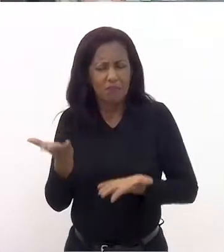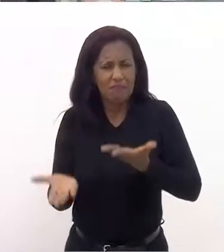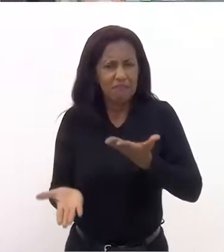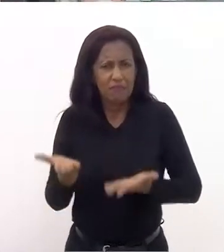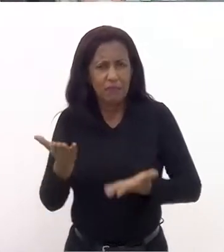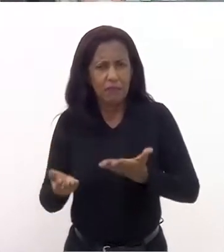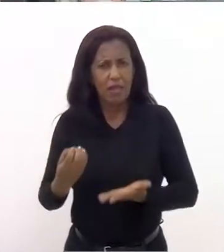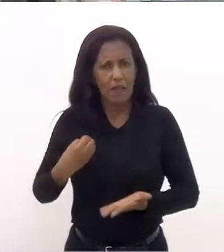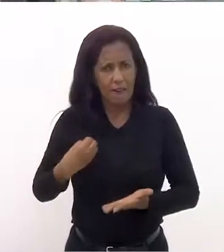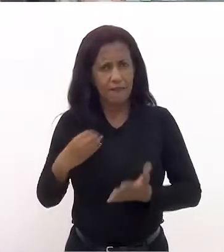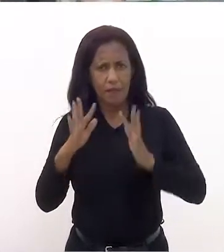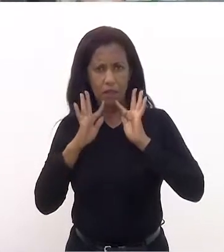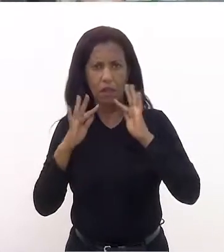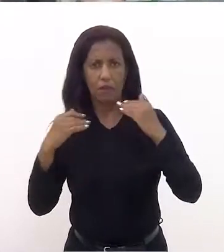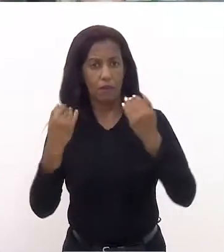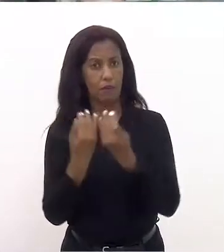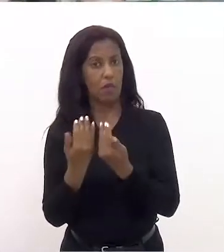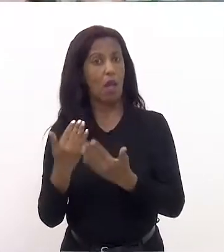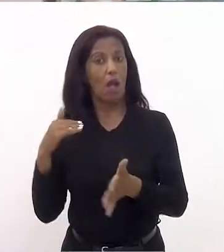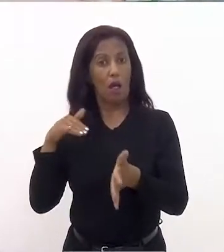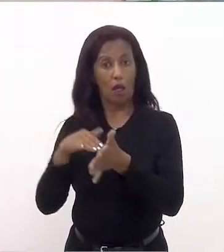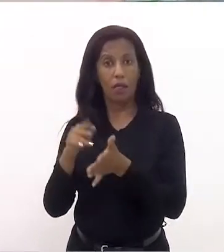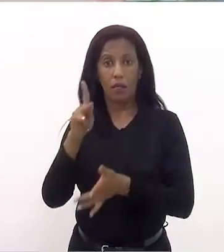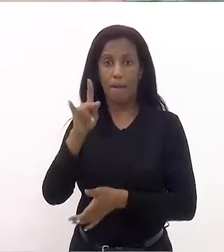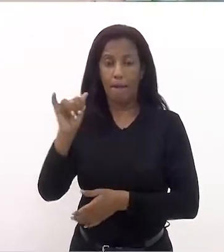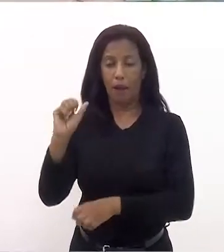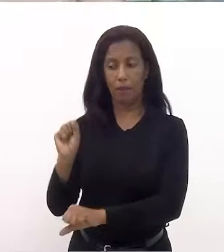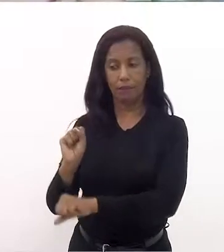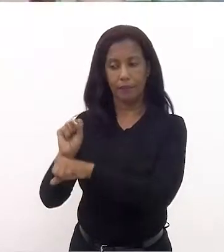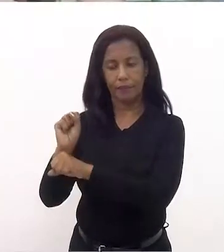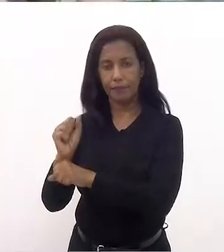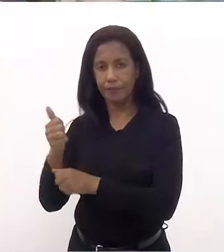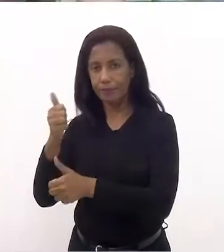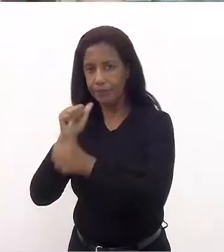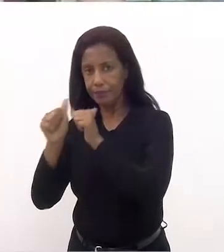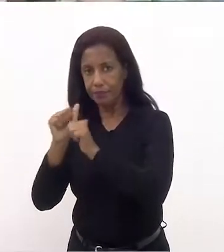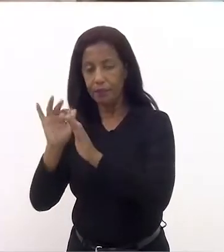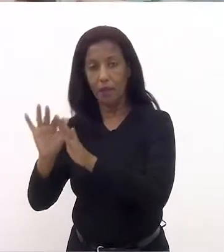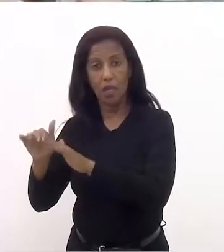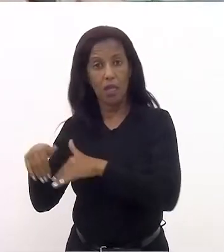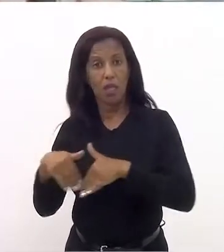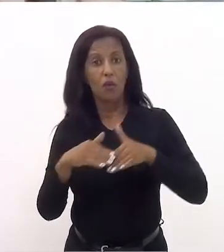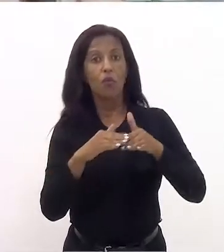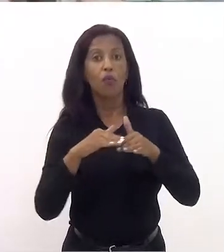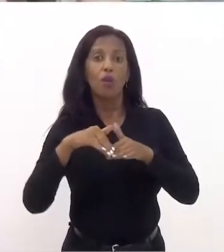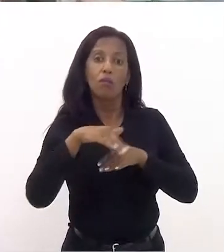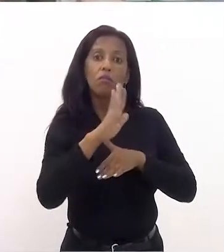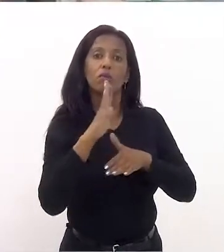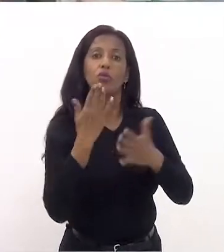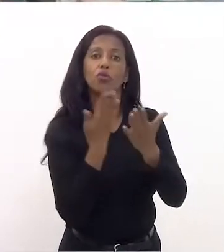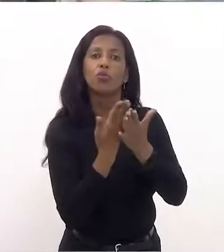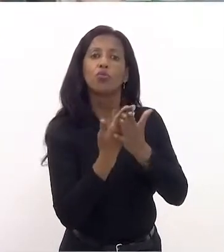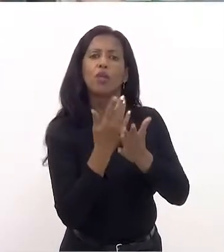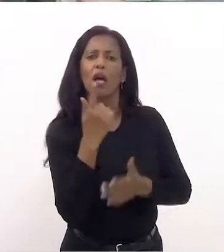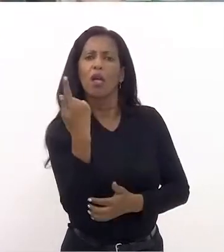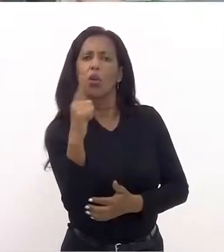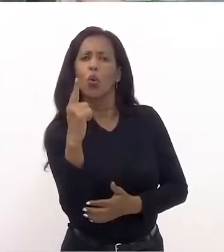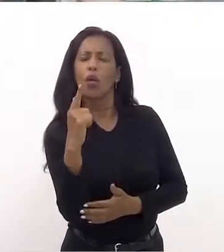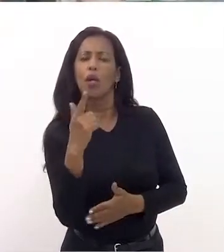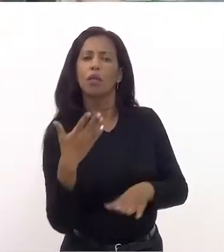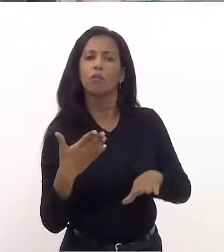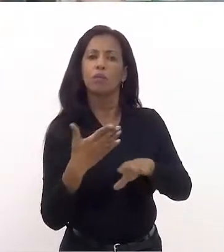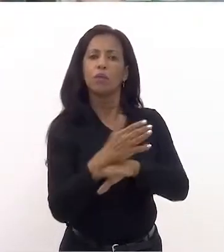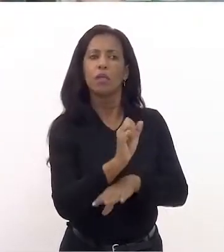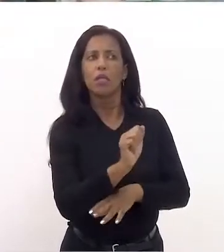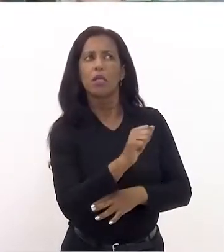equilibrar a vida da gente, até meu pai parar de beber. E aí eu fui estudar em Goiânia, entrei para